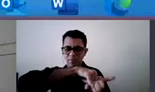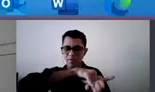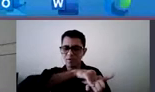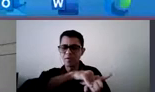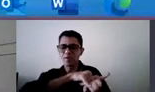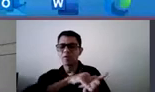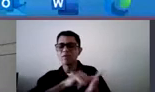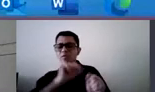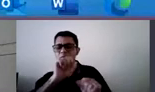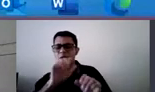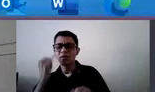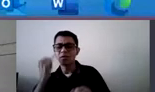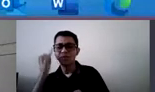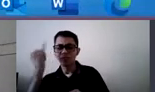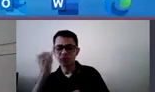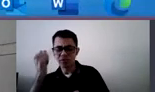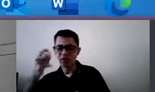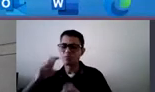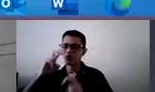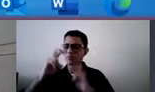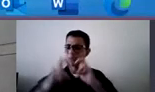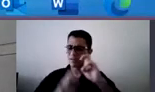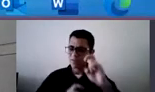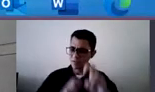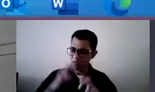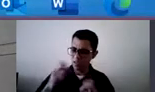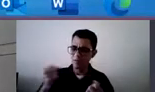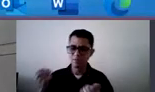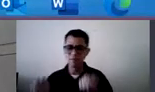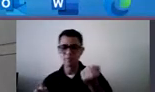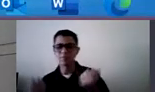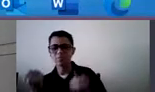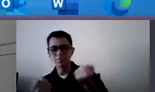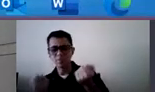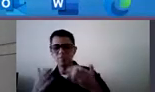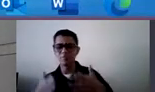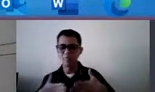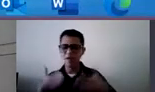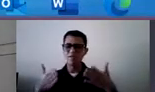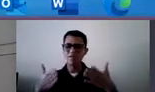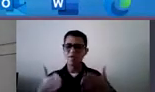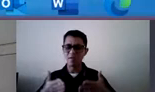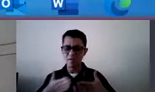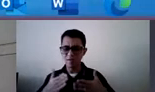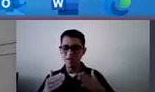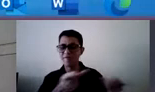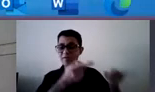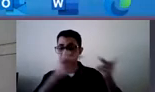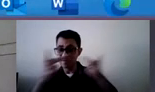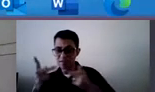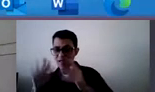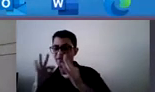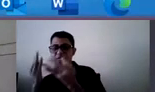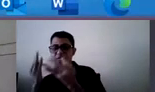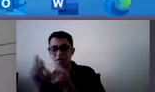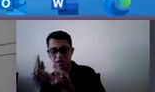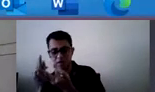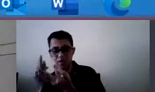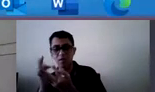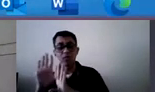um pouco. Vai no parque, anda descalço. Passeia, vai na casa de parentes dentro